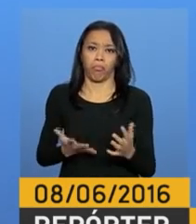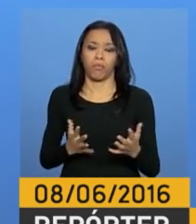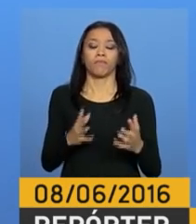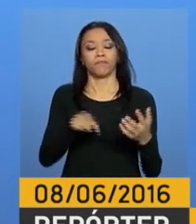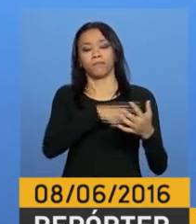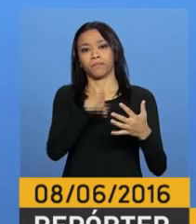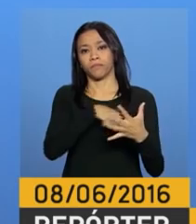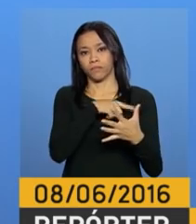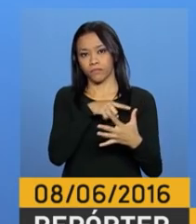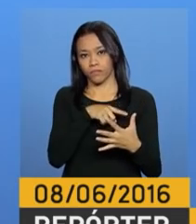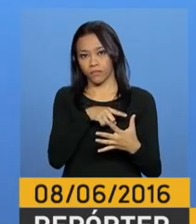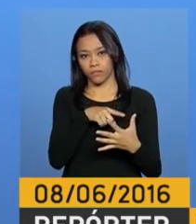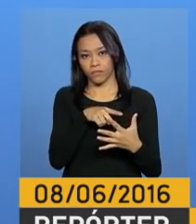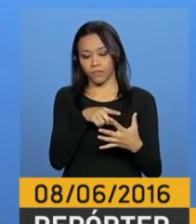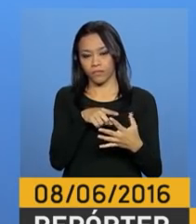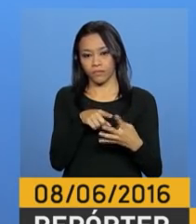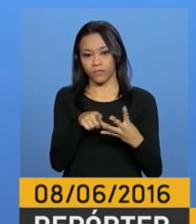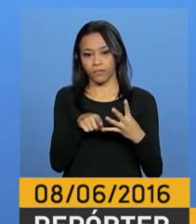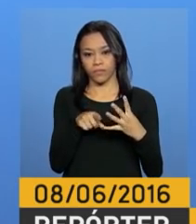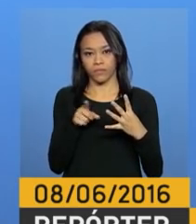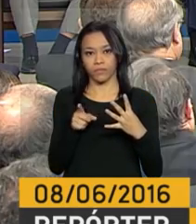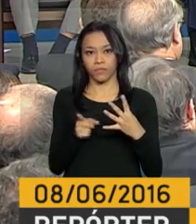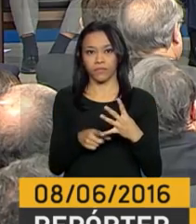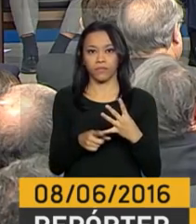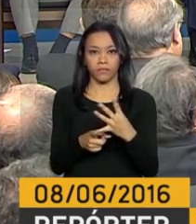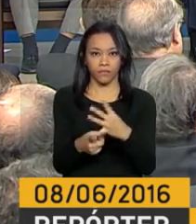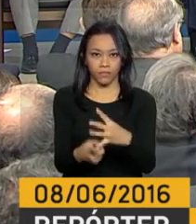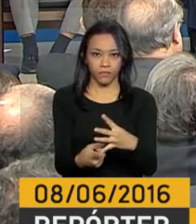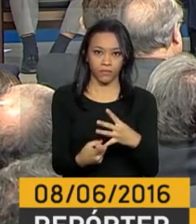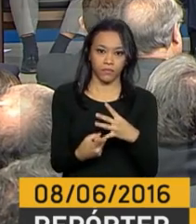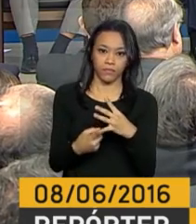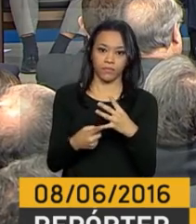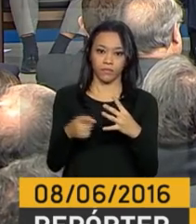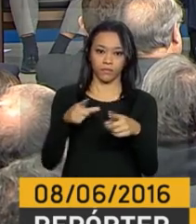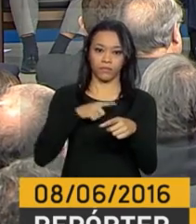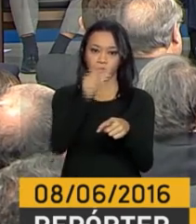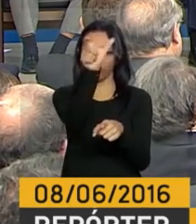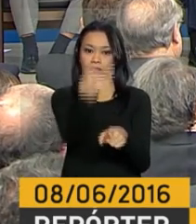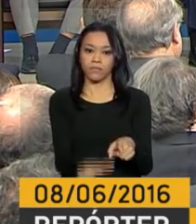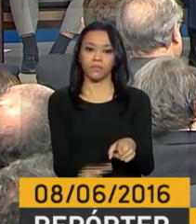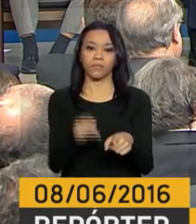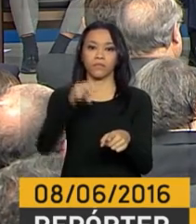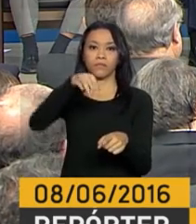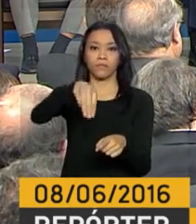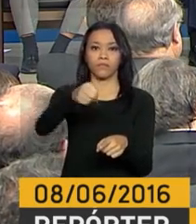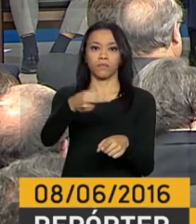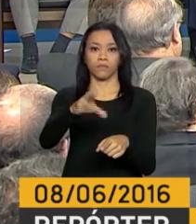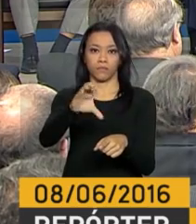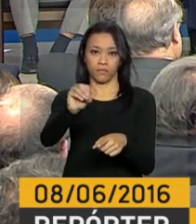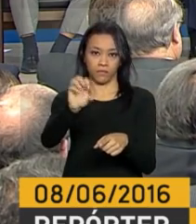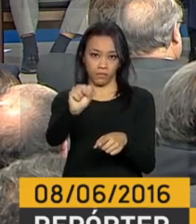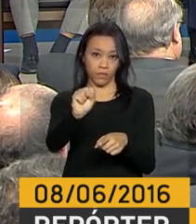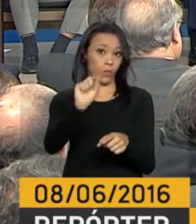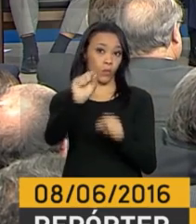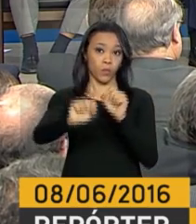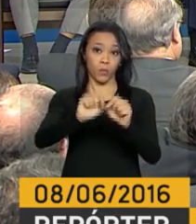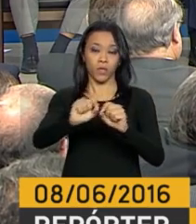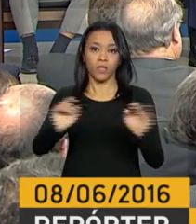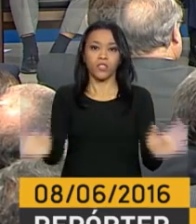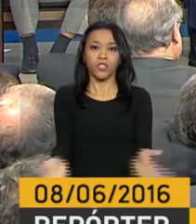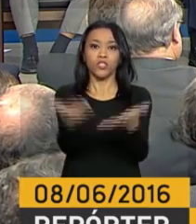quarto ponto está aqui o nosso Ministro Marcos Pereira a questão de estímulo à